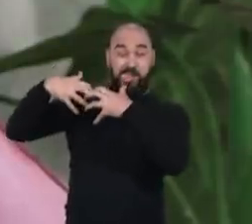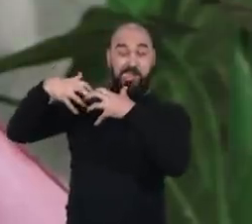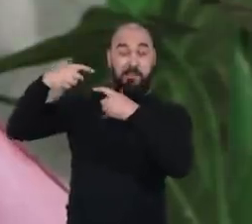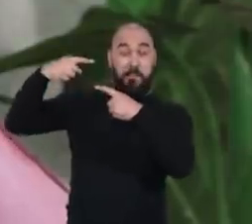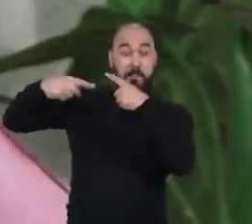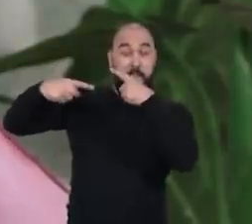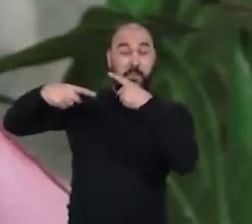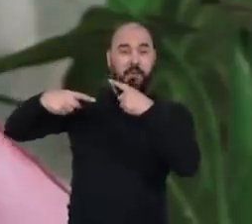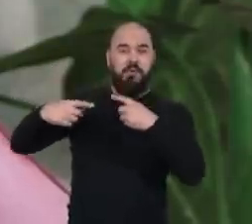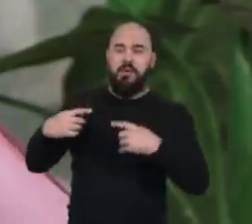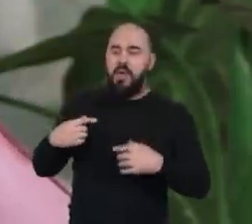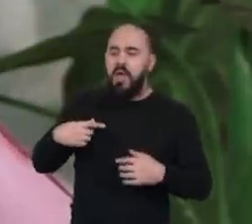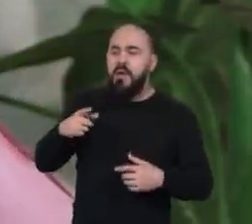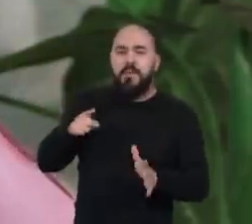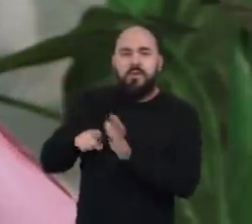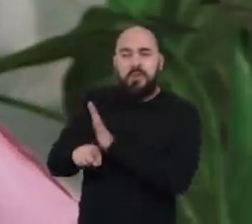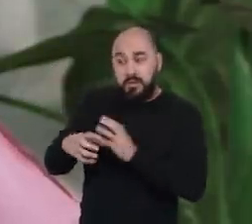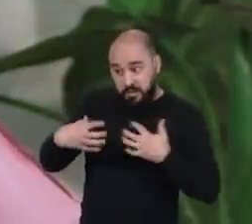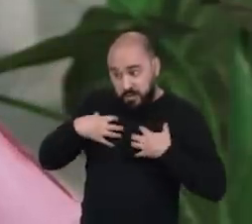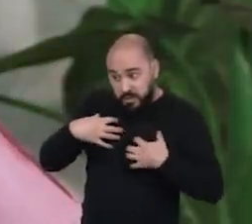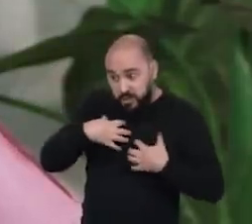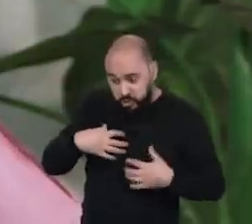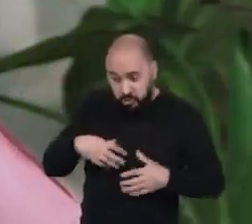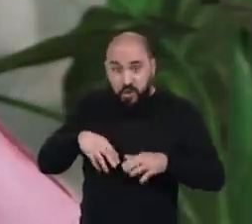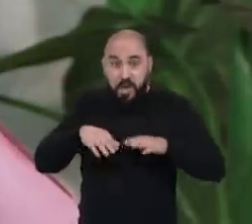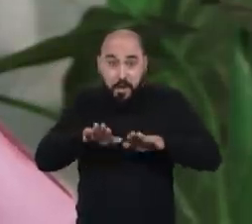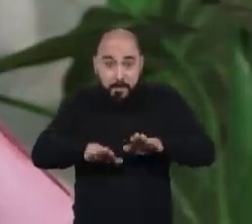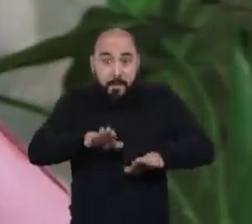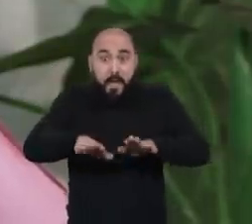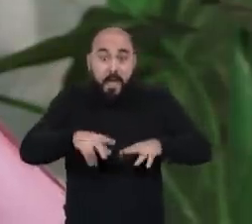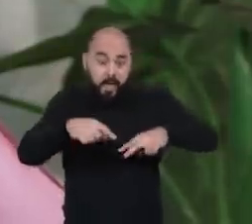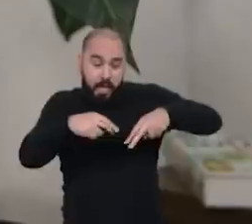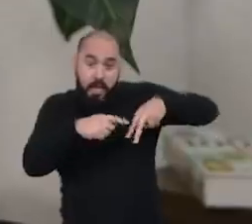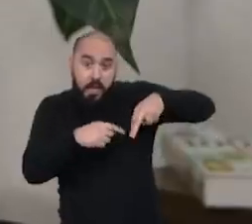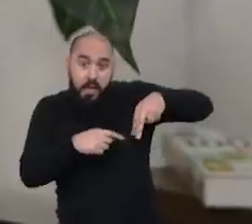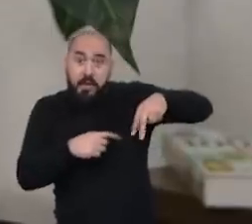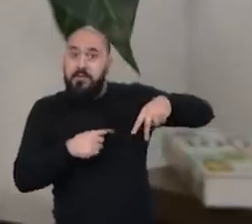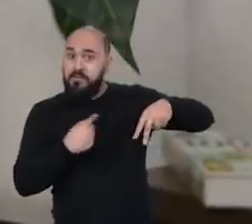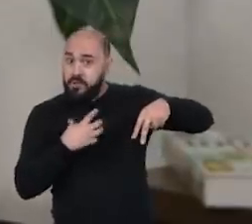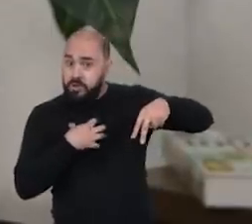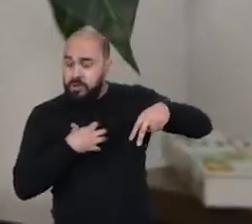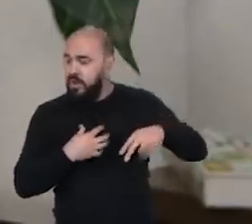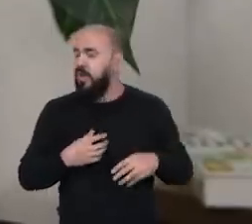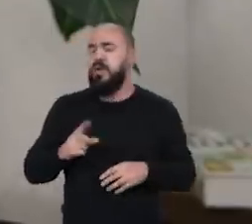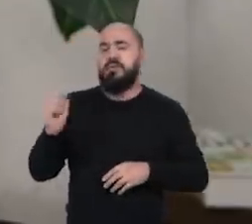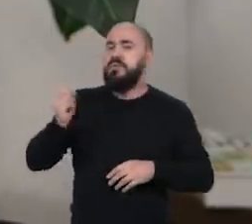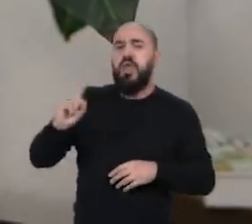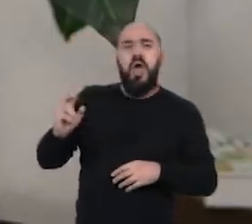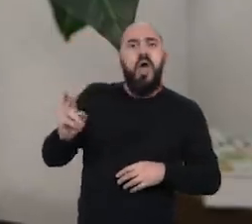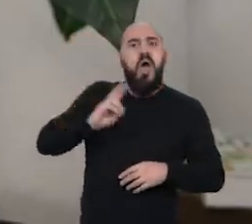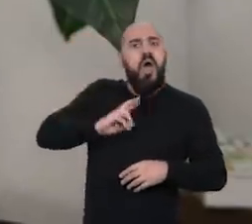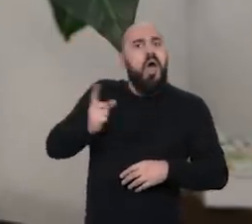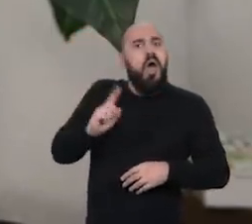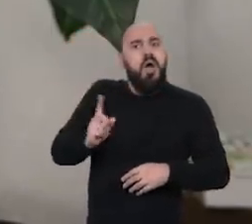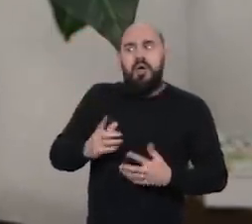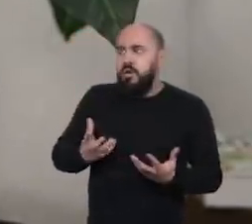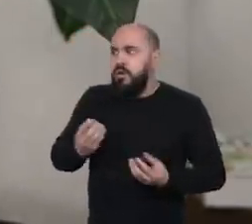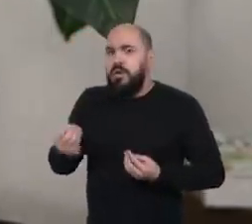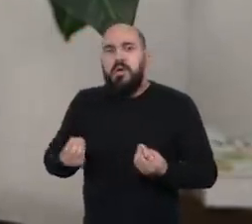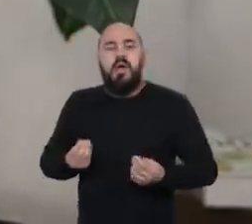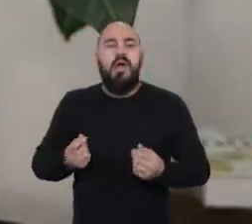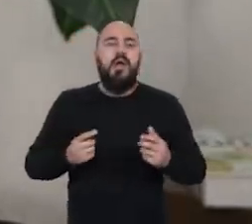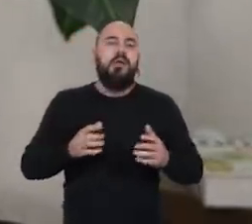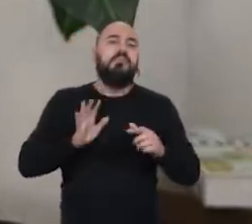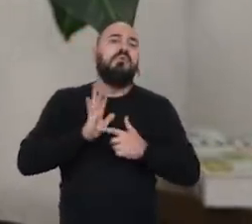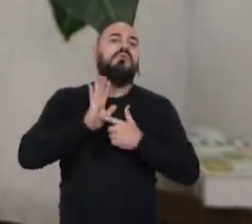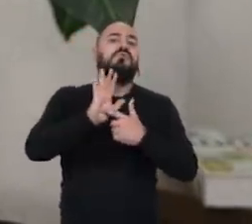ele se ele estava sentindo as pernas, se estava sentindo os braços. E ele disse que não. Aí quando fez o exame, mostrou que ele tinha